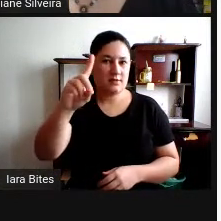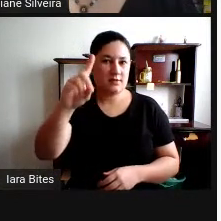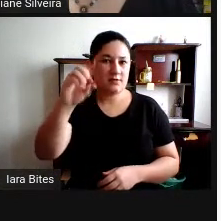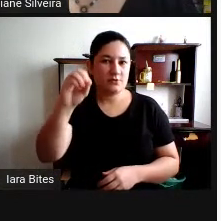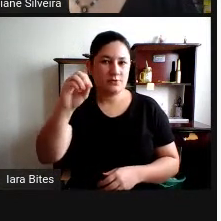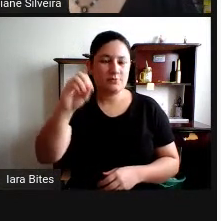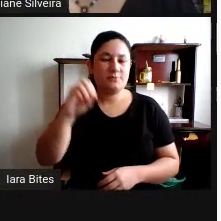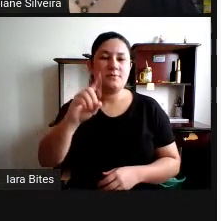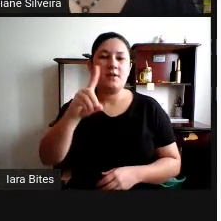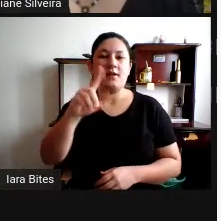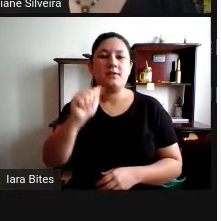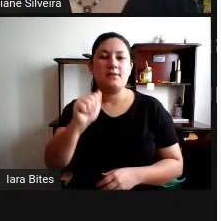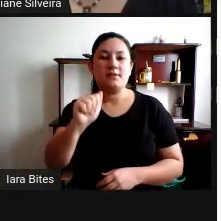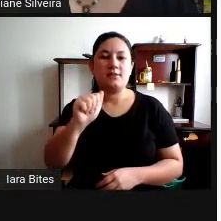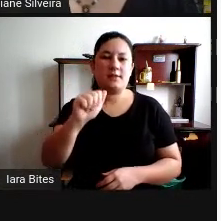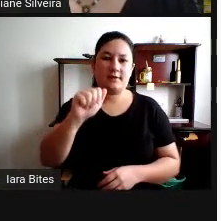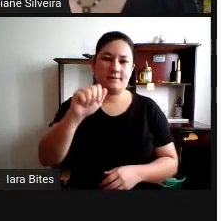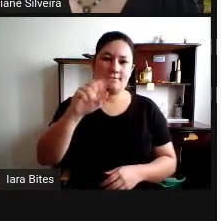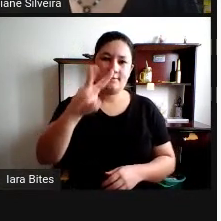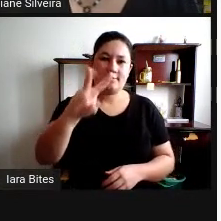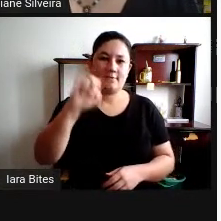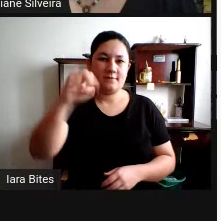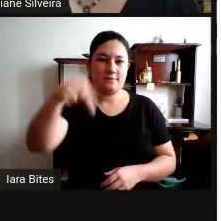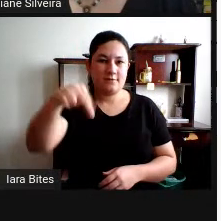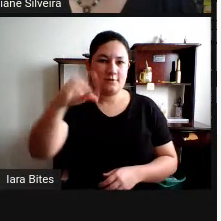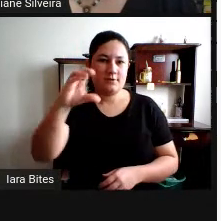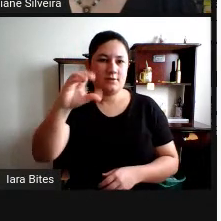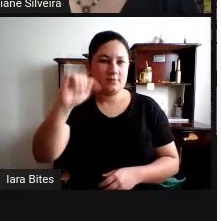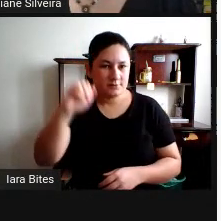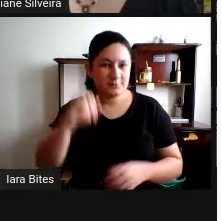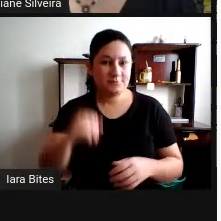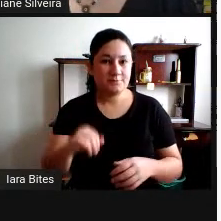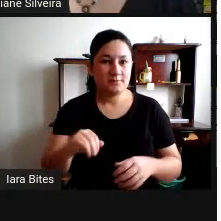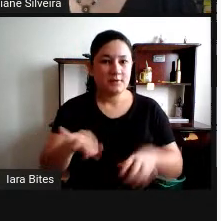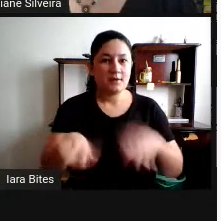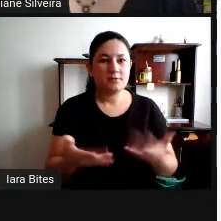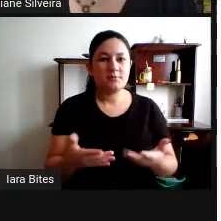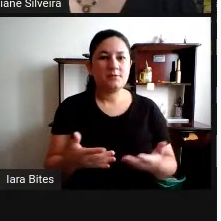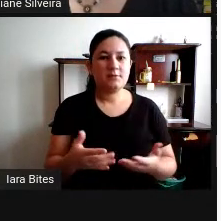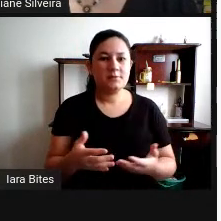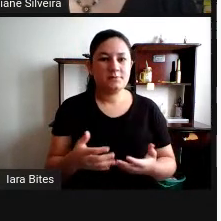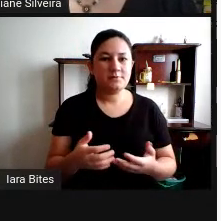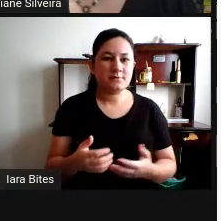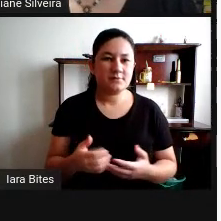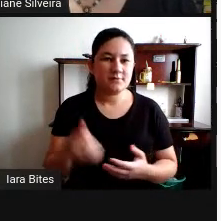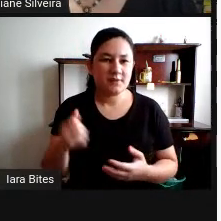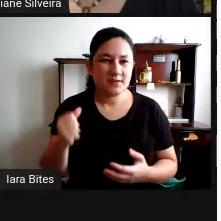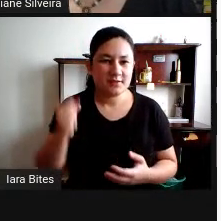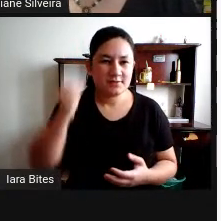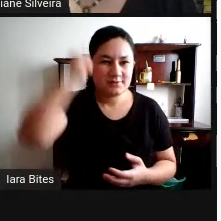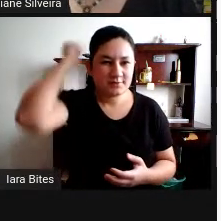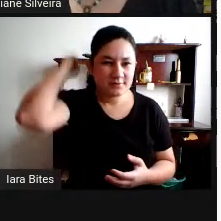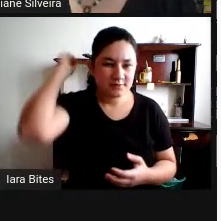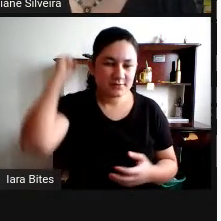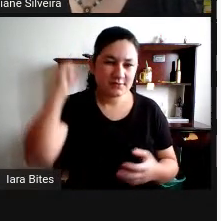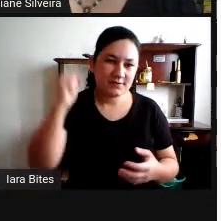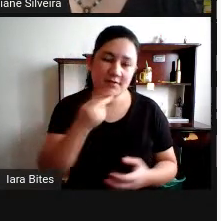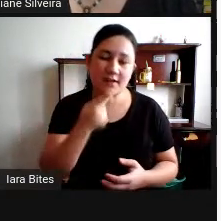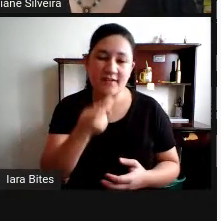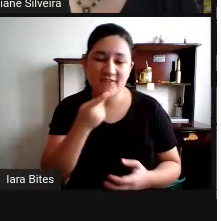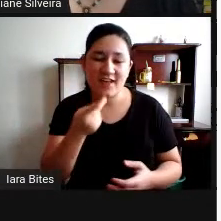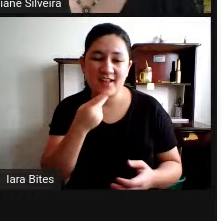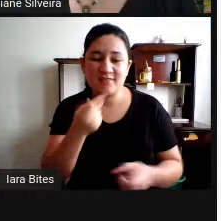também em Leipzig, em 1910, e Leipzig é o lugar de formação de Saussure algumas décadas antes.